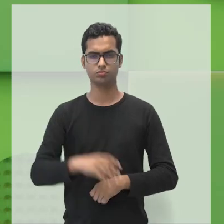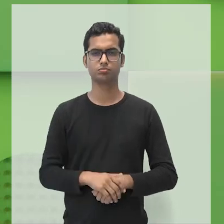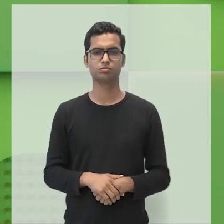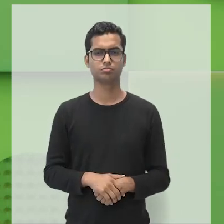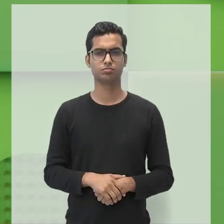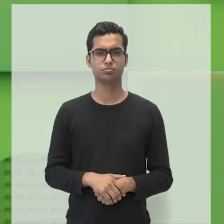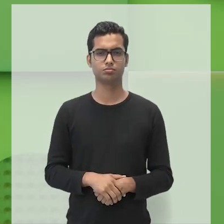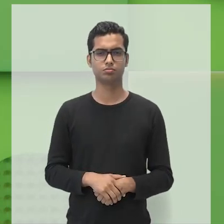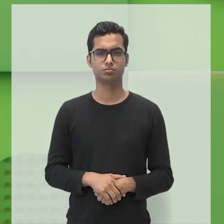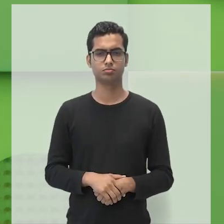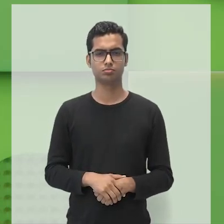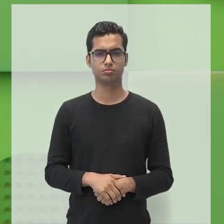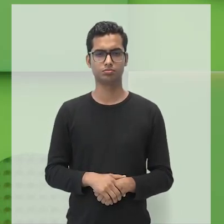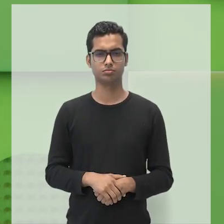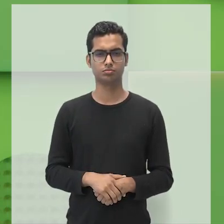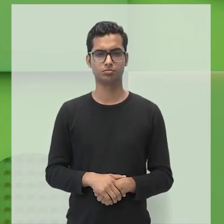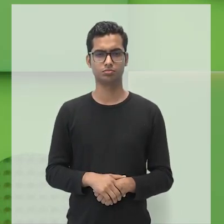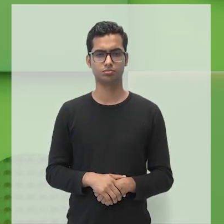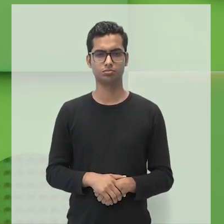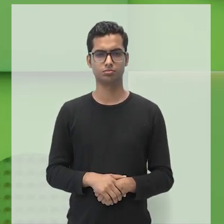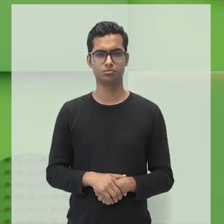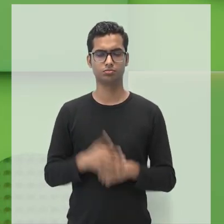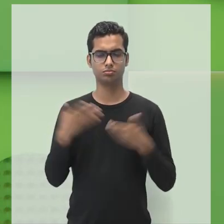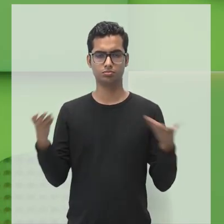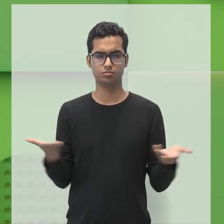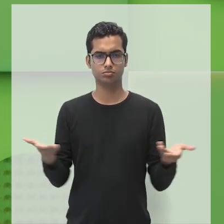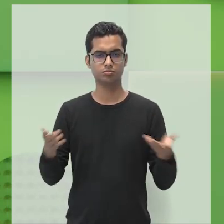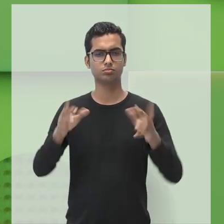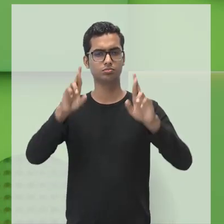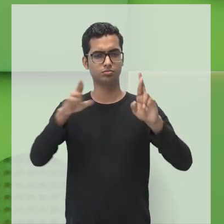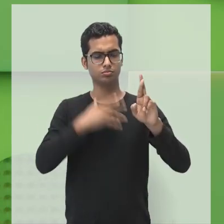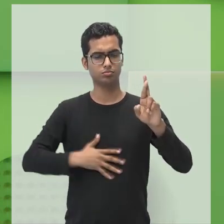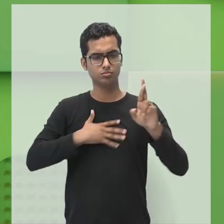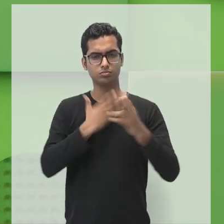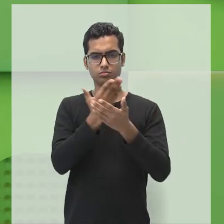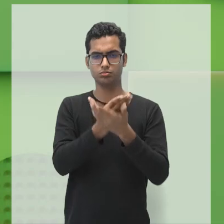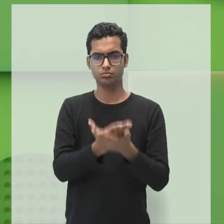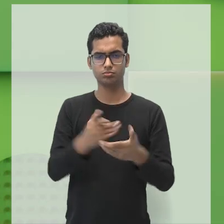certo? E com isso, eu espero que